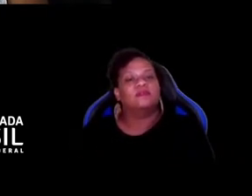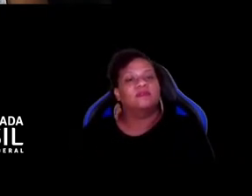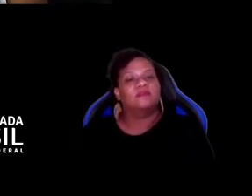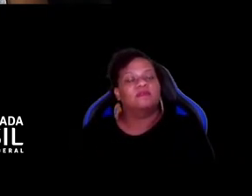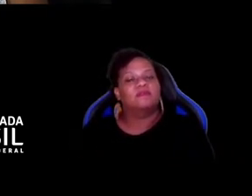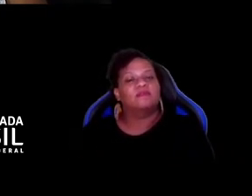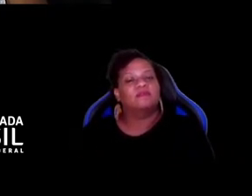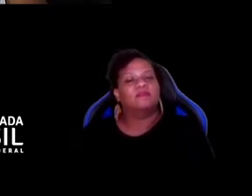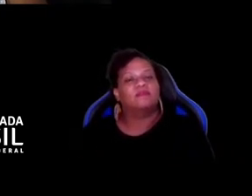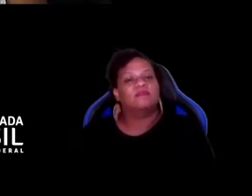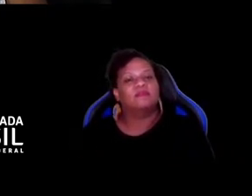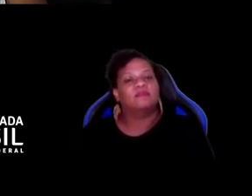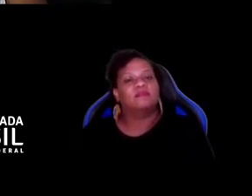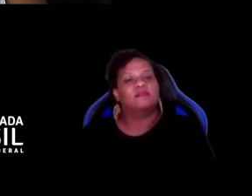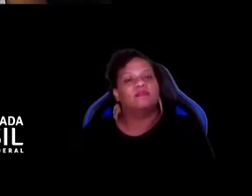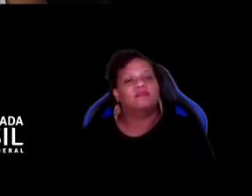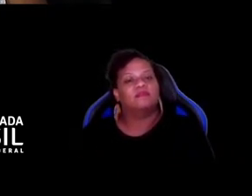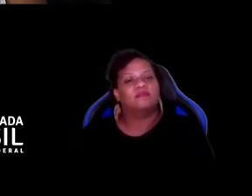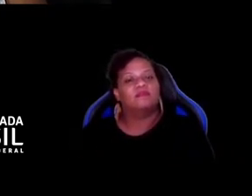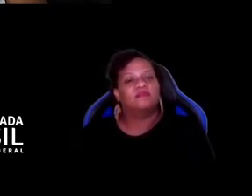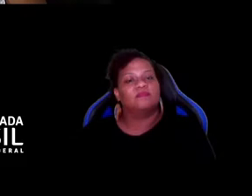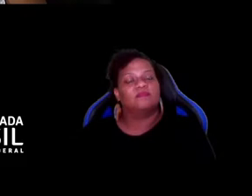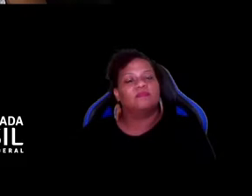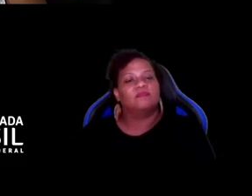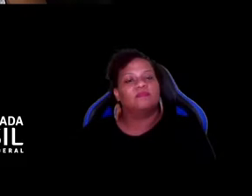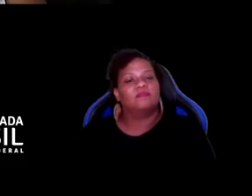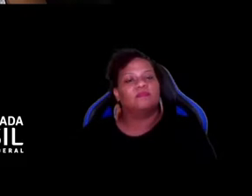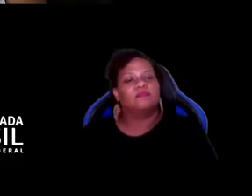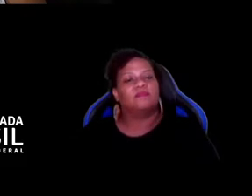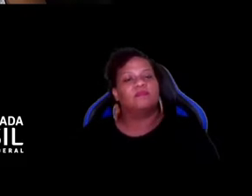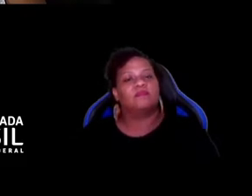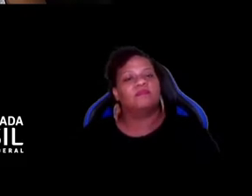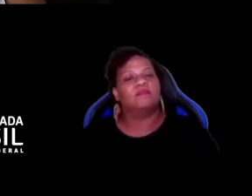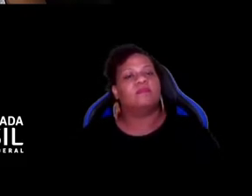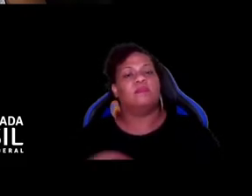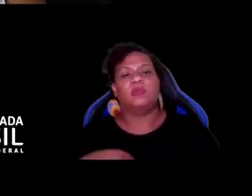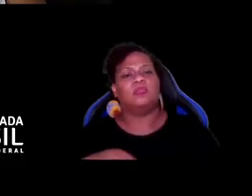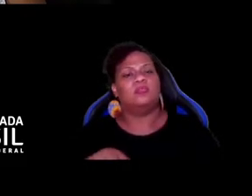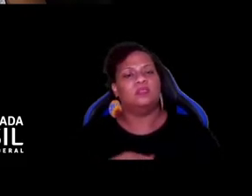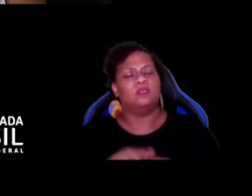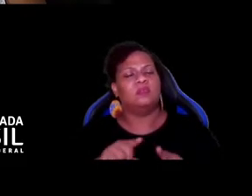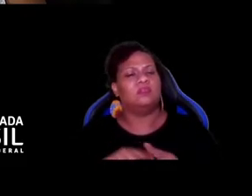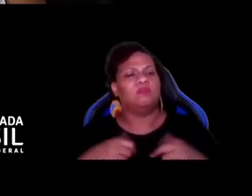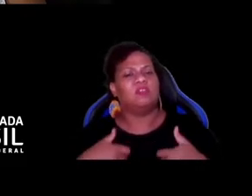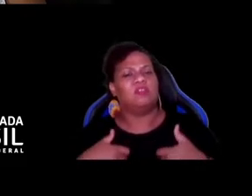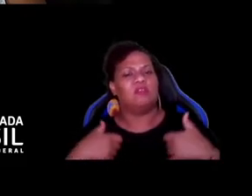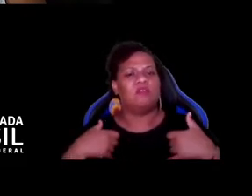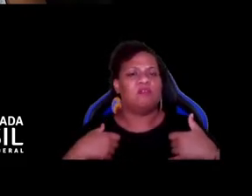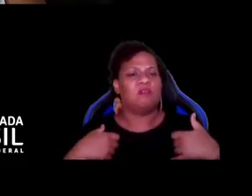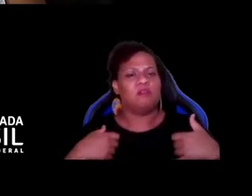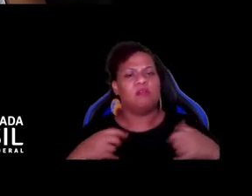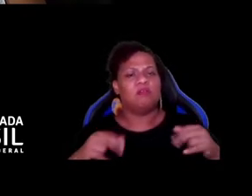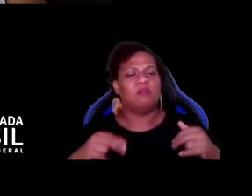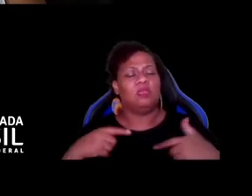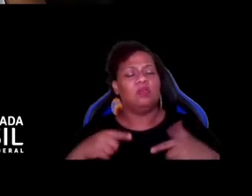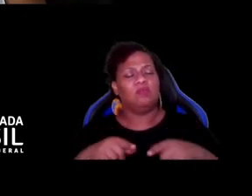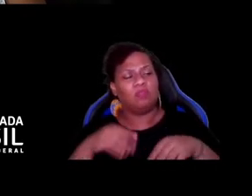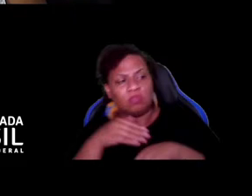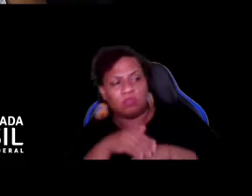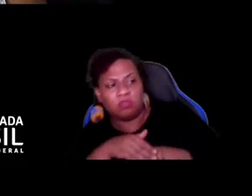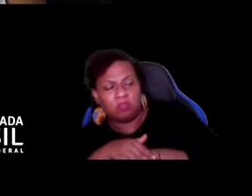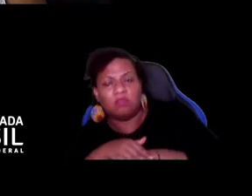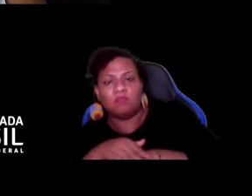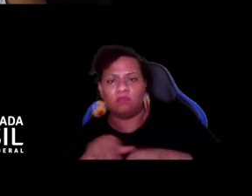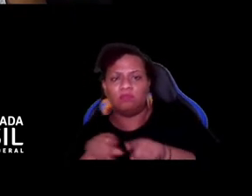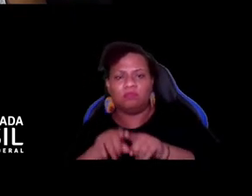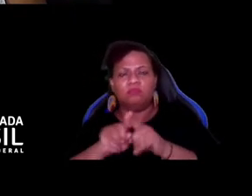eu também não me tirava de onda, não, entendeu? Eu também me colocava e